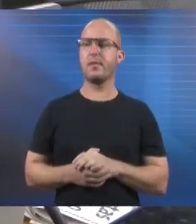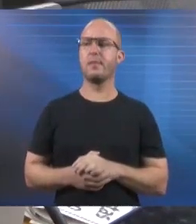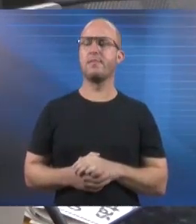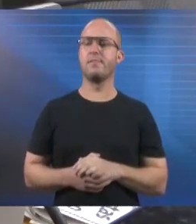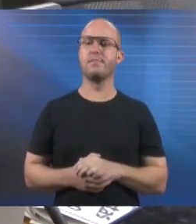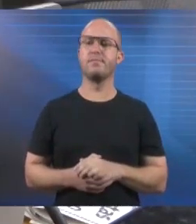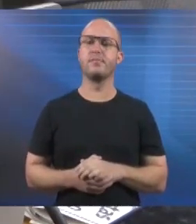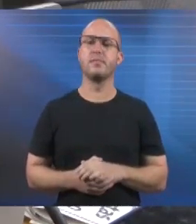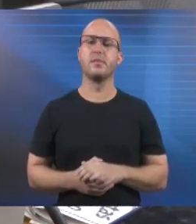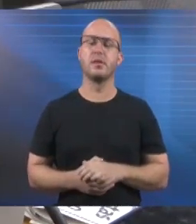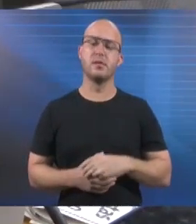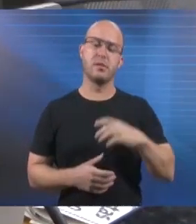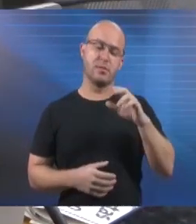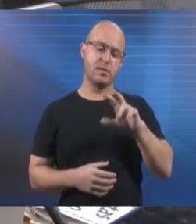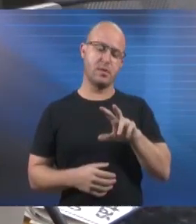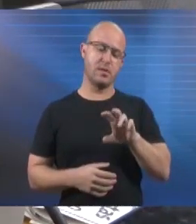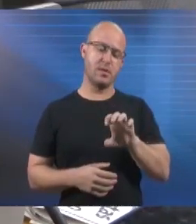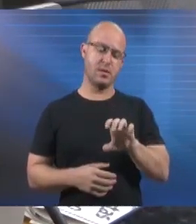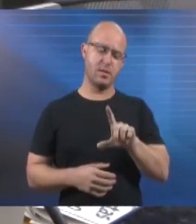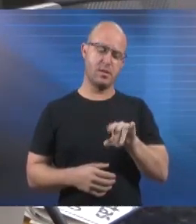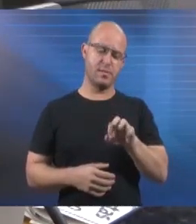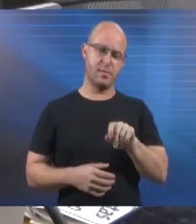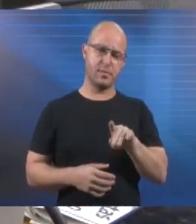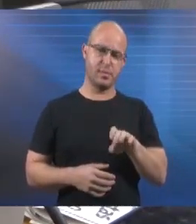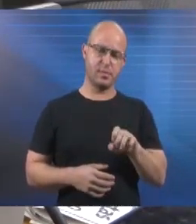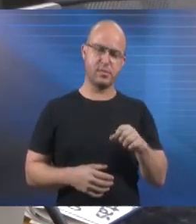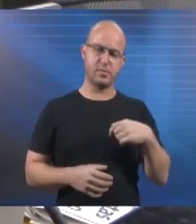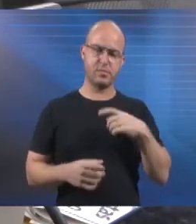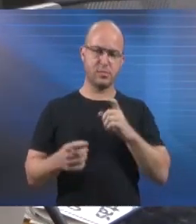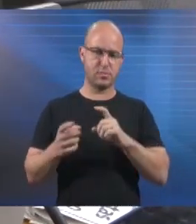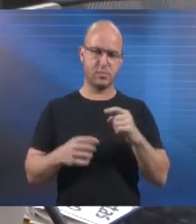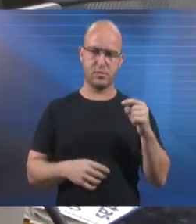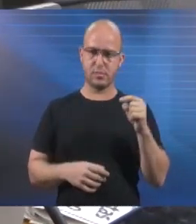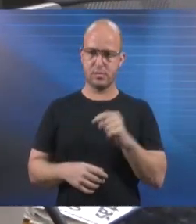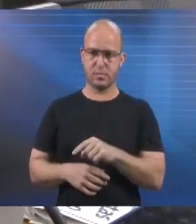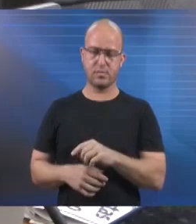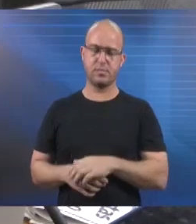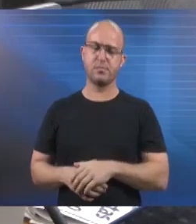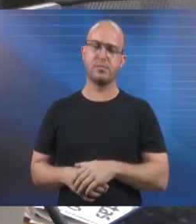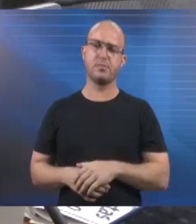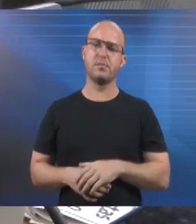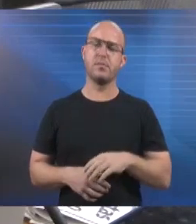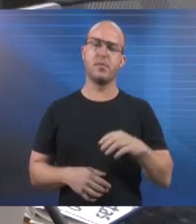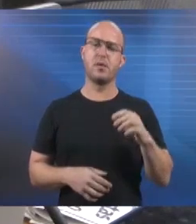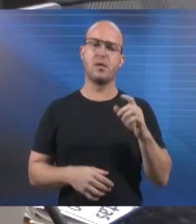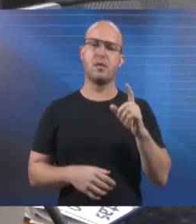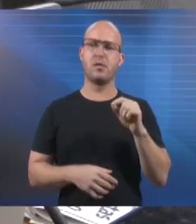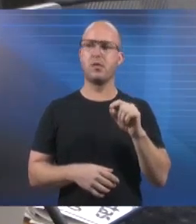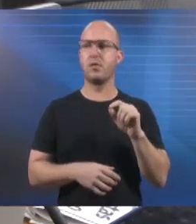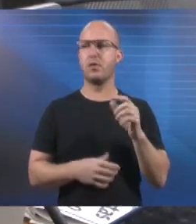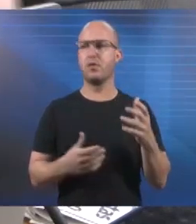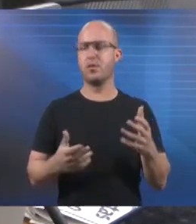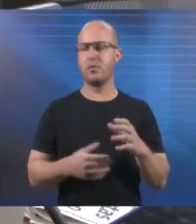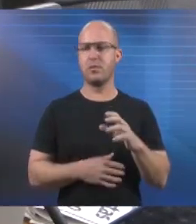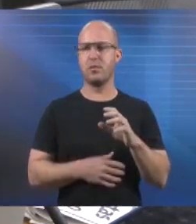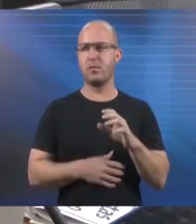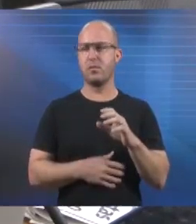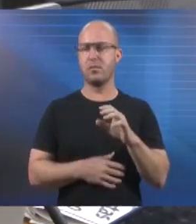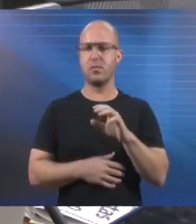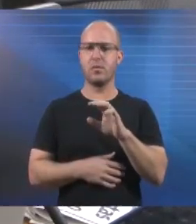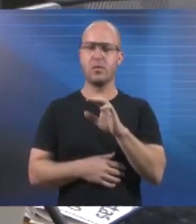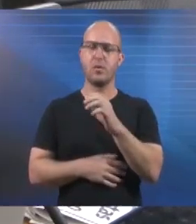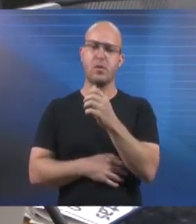leviandade eu queria discutir com eles agora em relação ao ao IBAMA e o